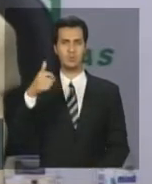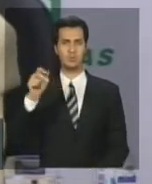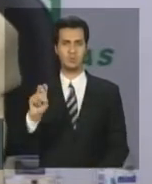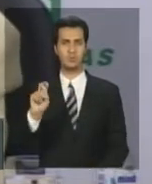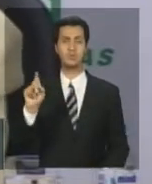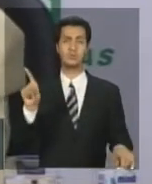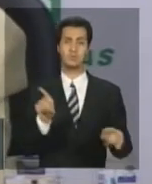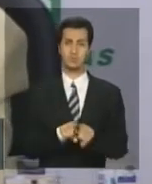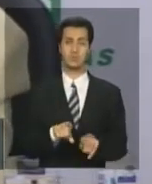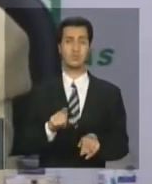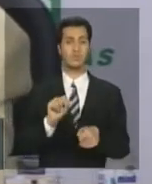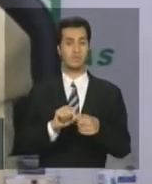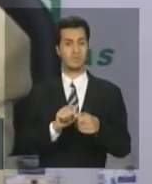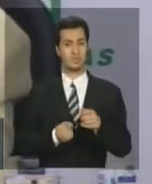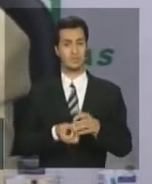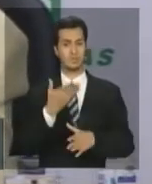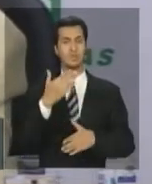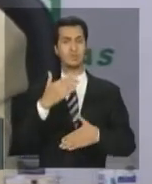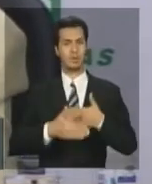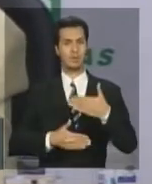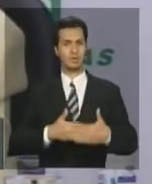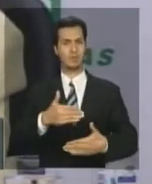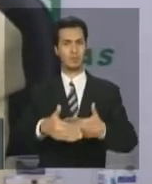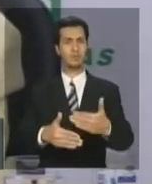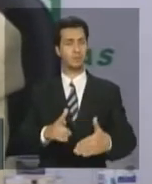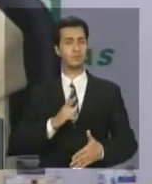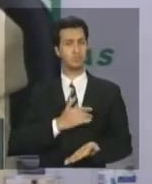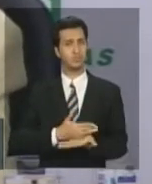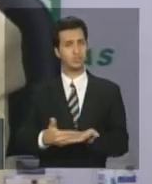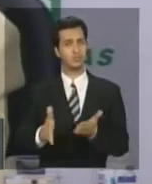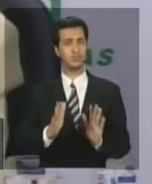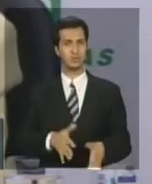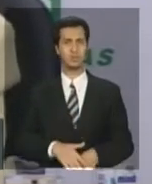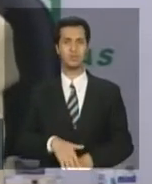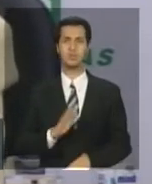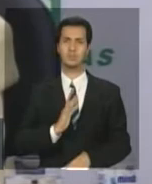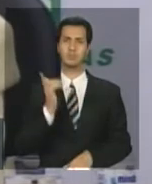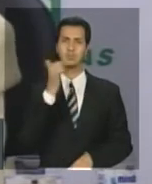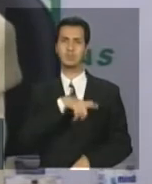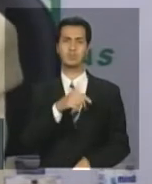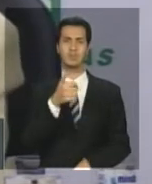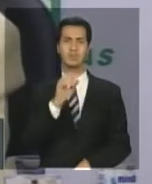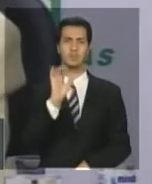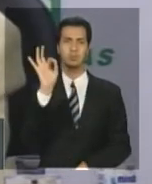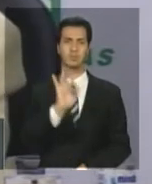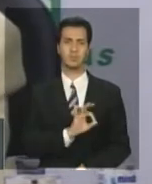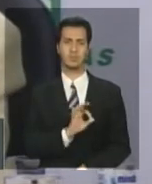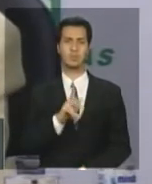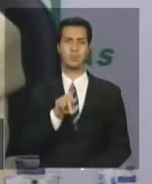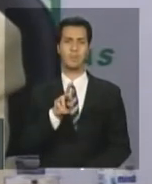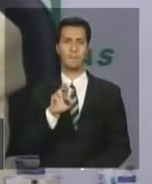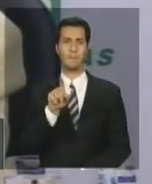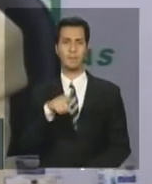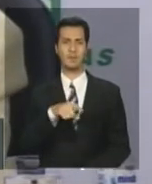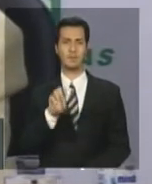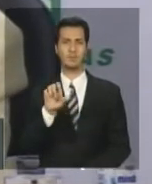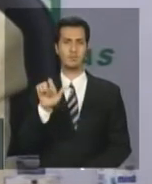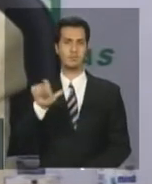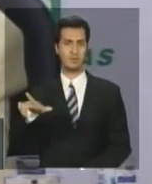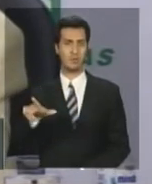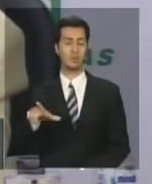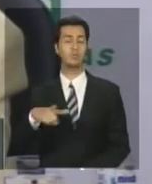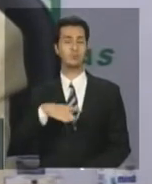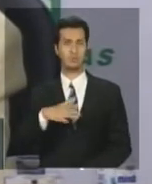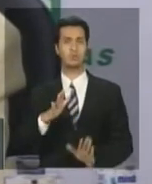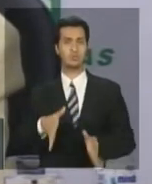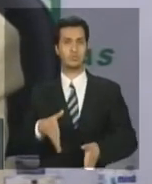está acontecendo. Nós já estamos aí com, se não 10% de produção do pré-sal, da nossa produção total,